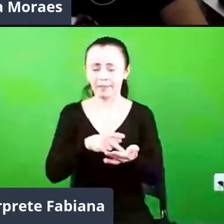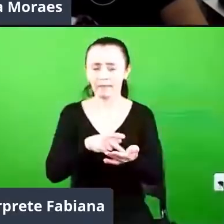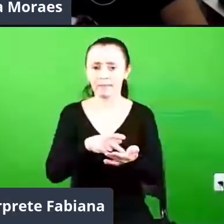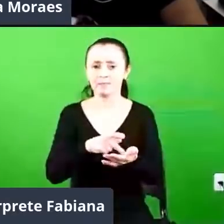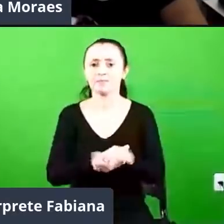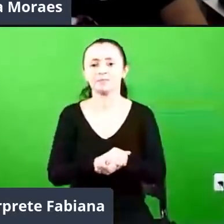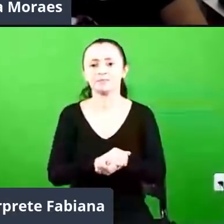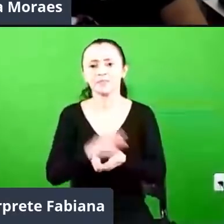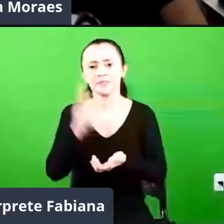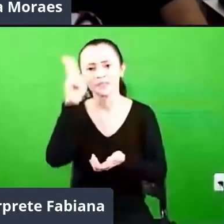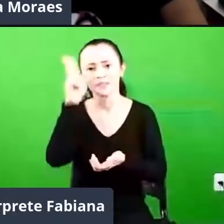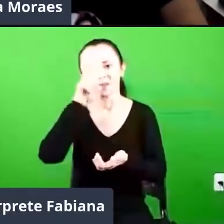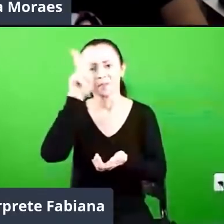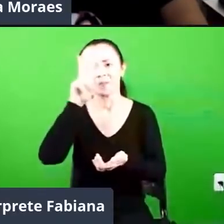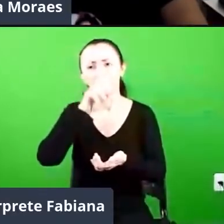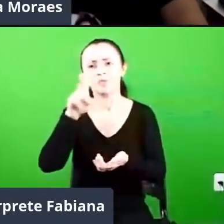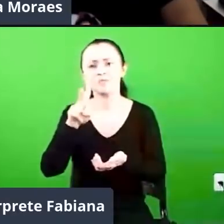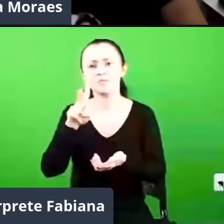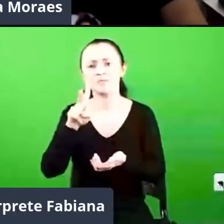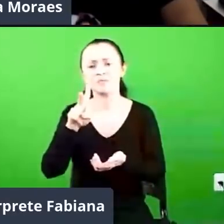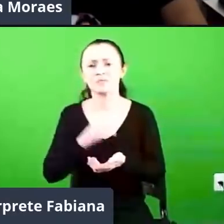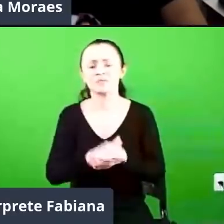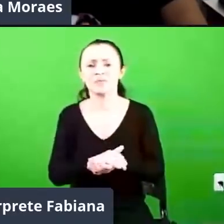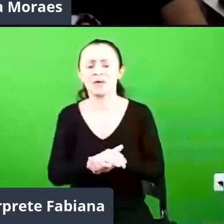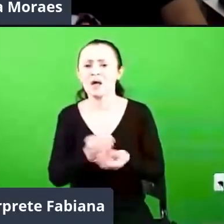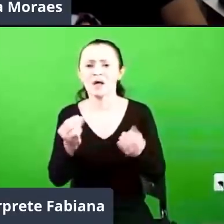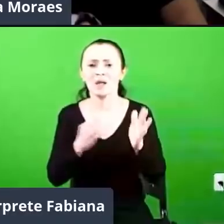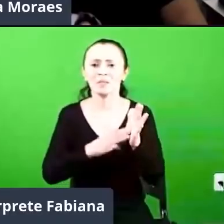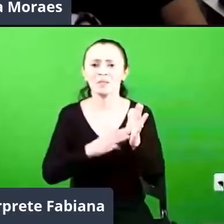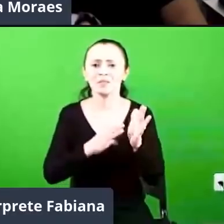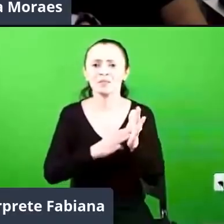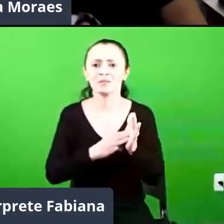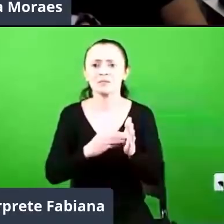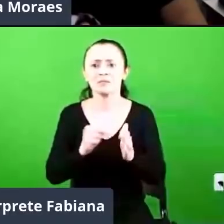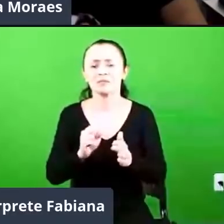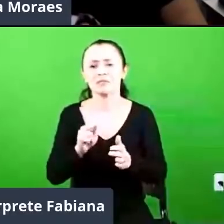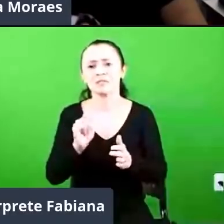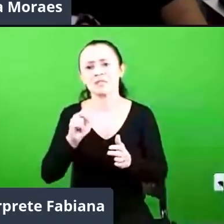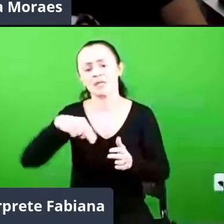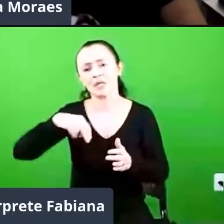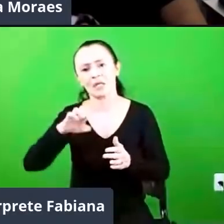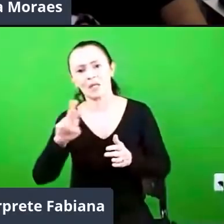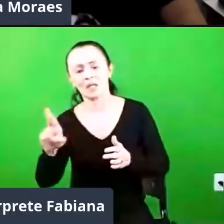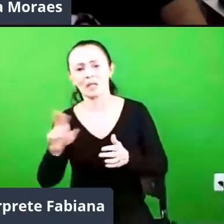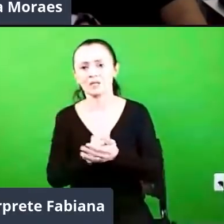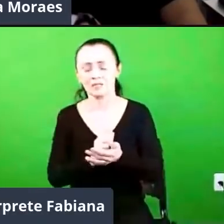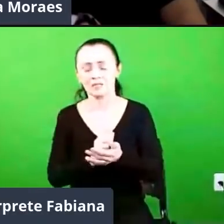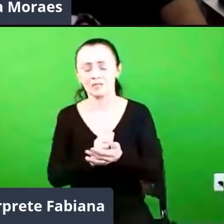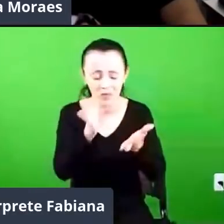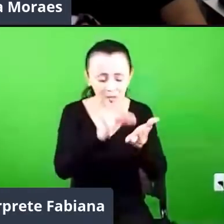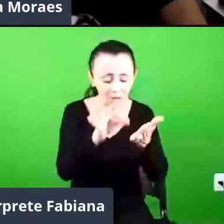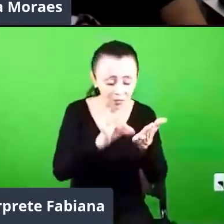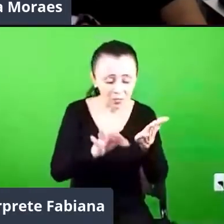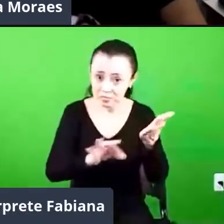máquinas de ensinar, voltando a Skinner, né? Onde a pessoa dava a resposta, alguém via corrigir o gabarito. Não é corrigir gabarito, né? Aprendizagem não é